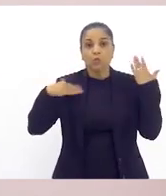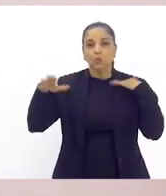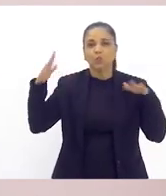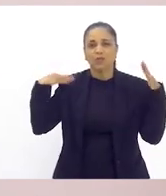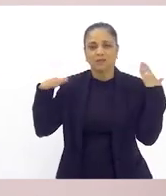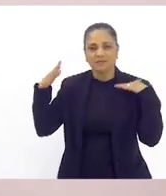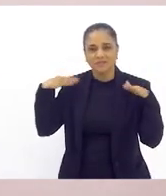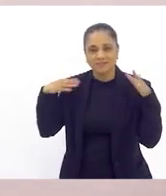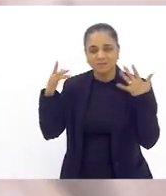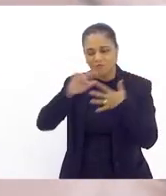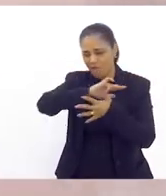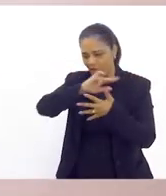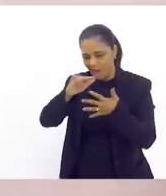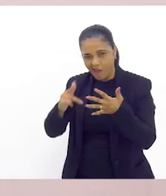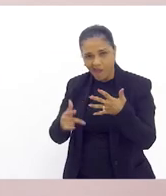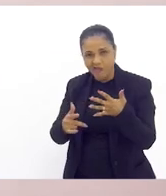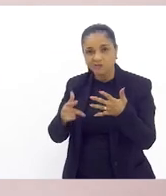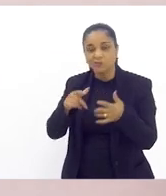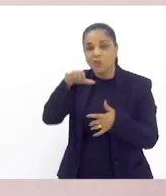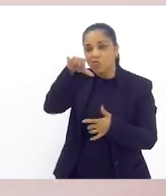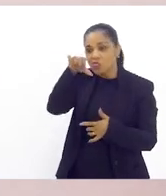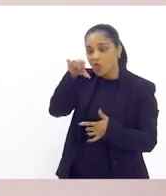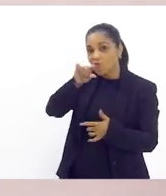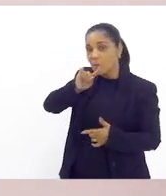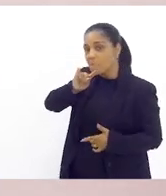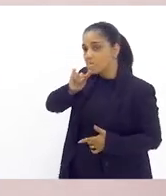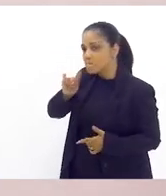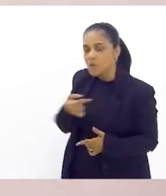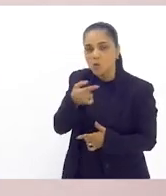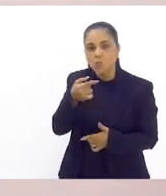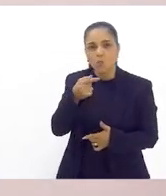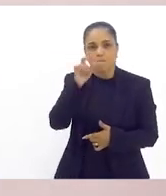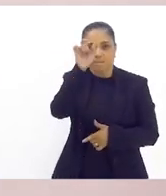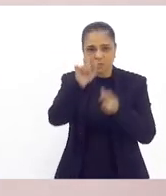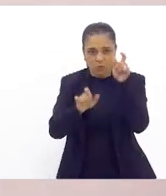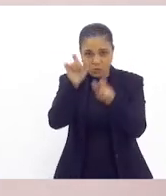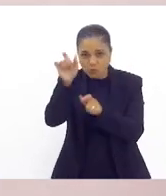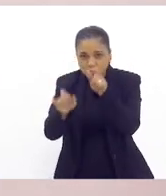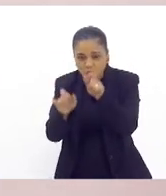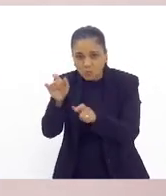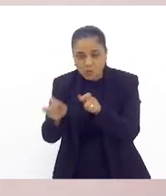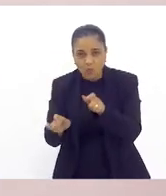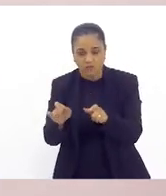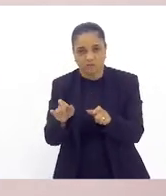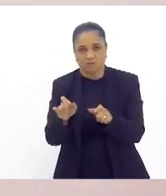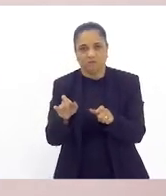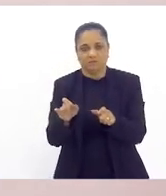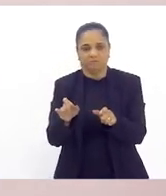9 mil pessoas que convivem em Mauá e na região ao seu redor